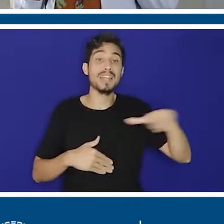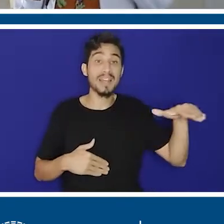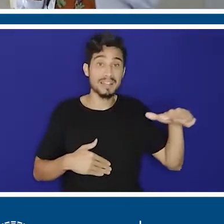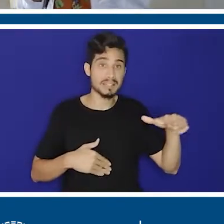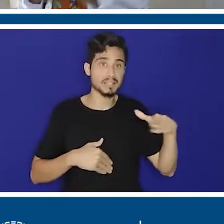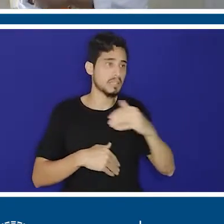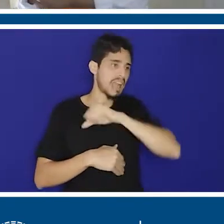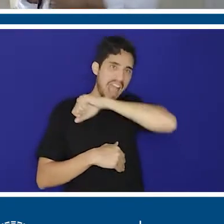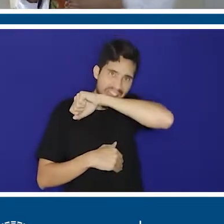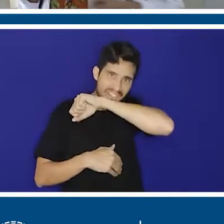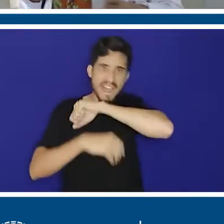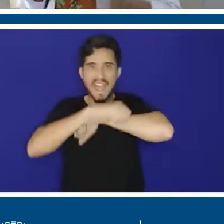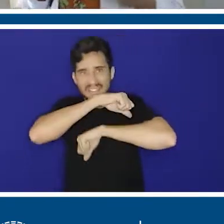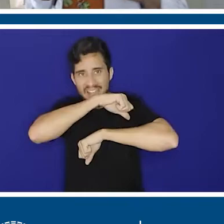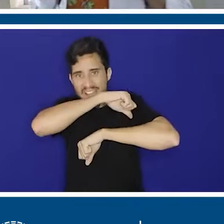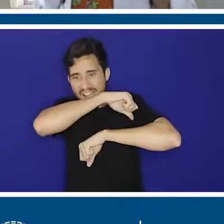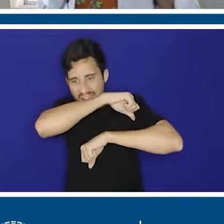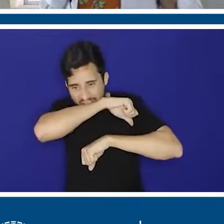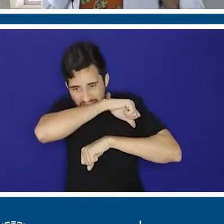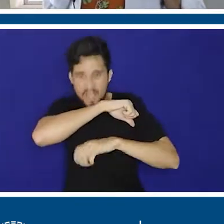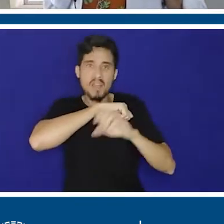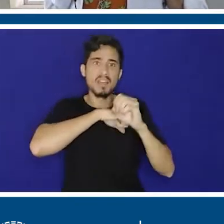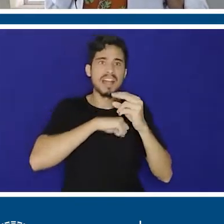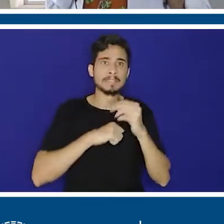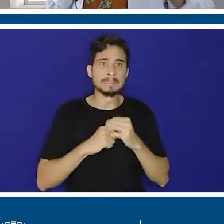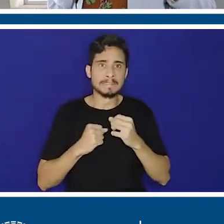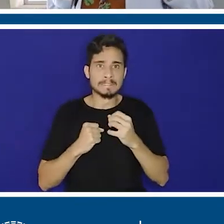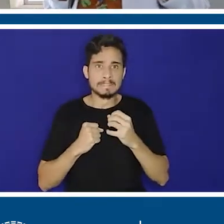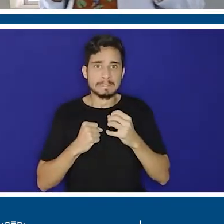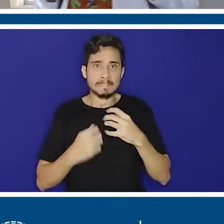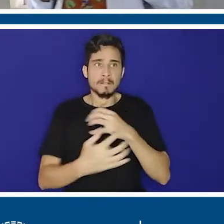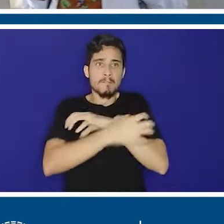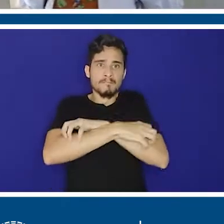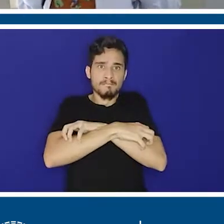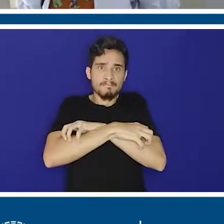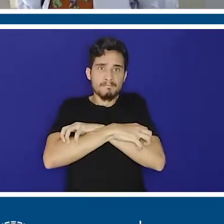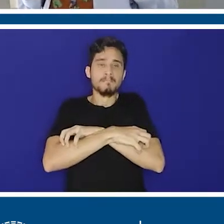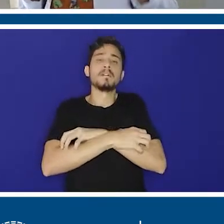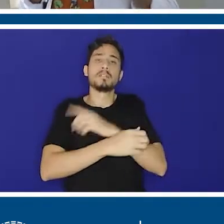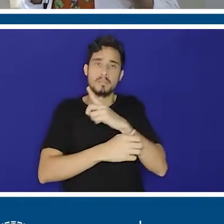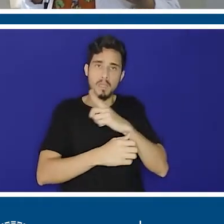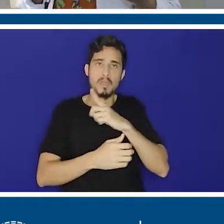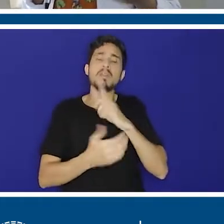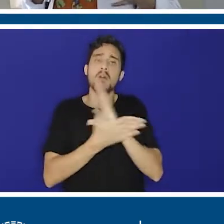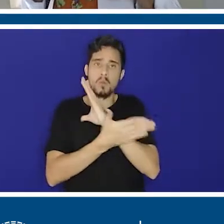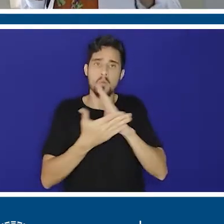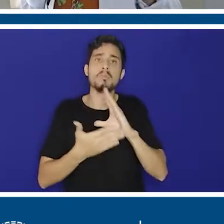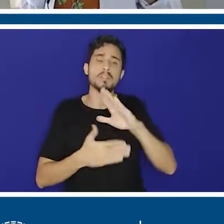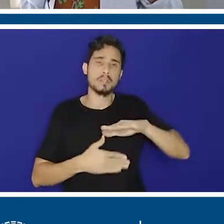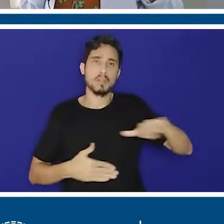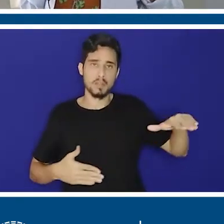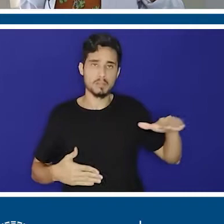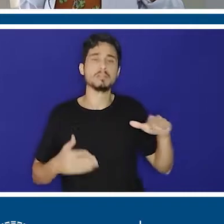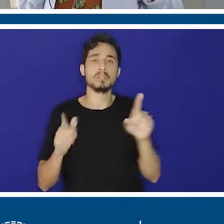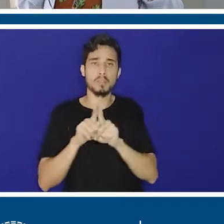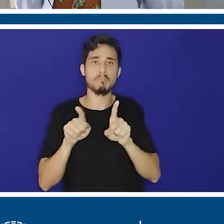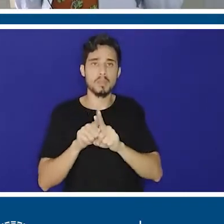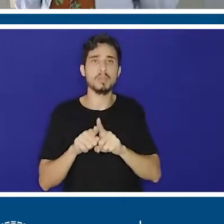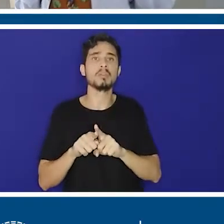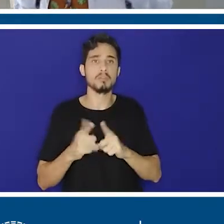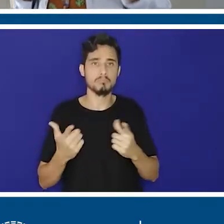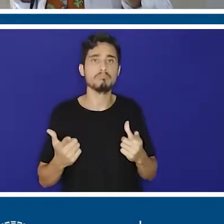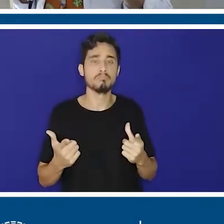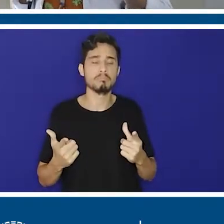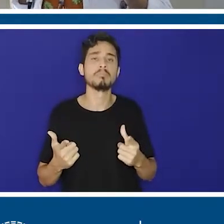morde, bruxismo, né? Crianças que têm muitos tics, né?